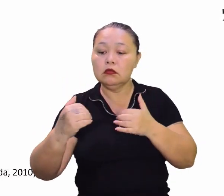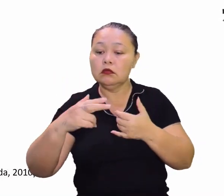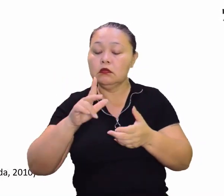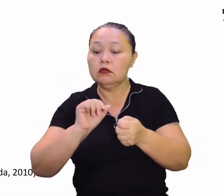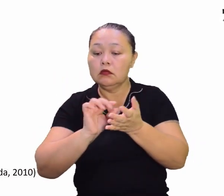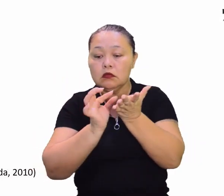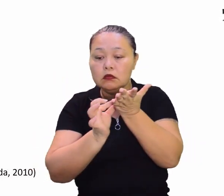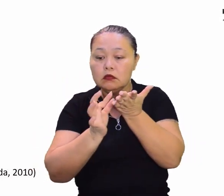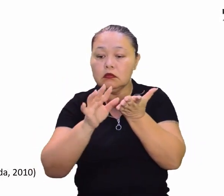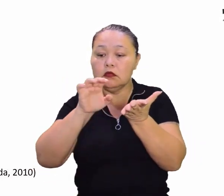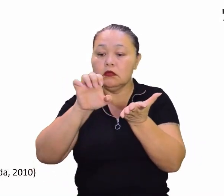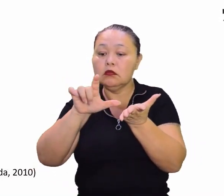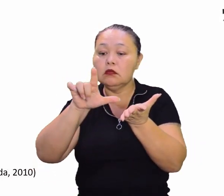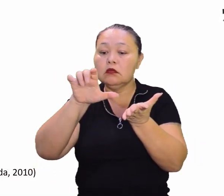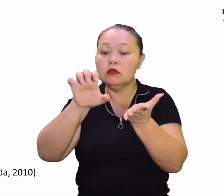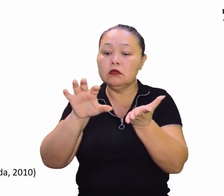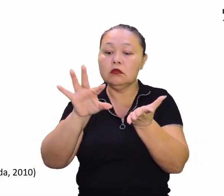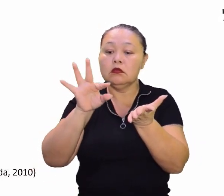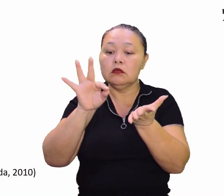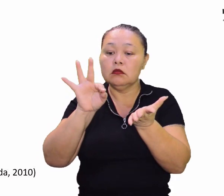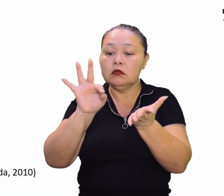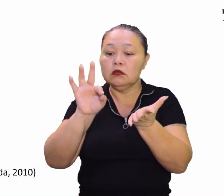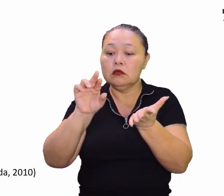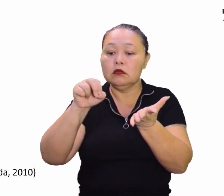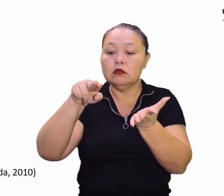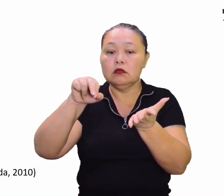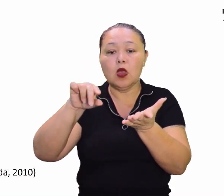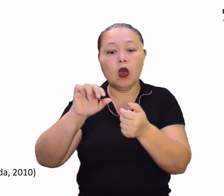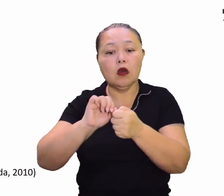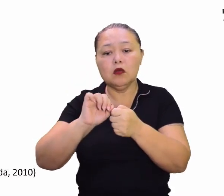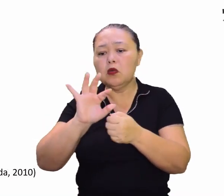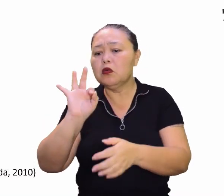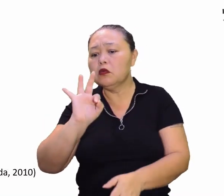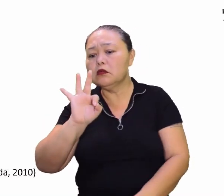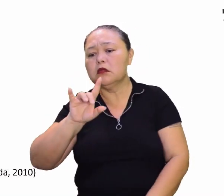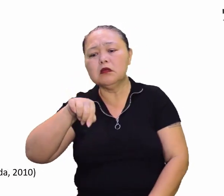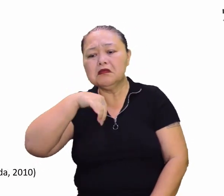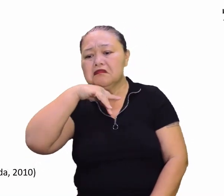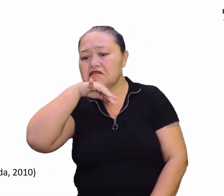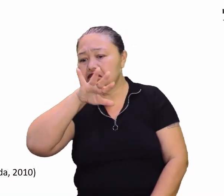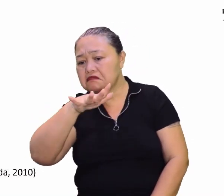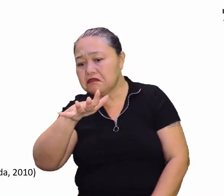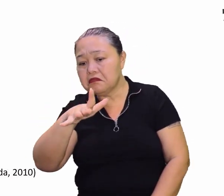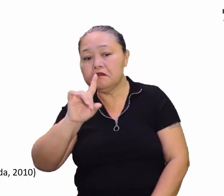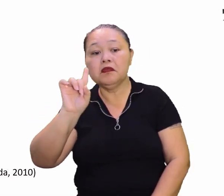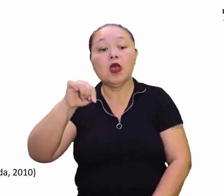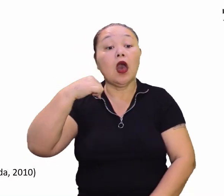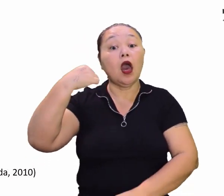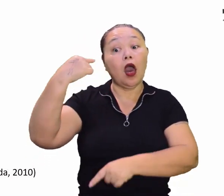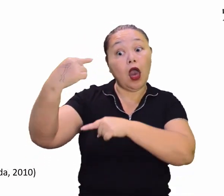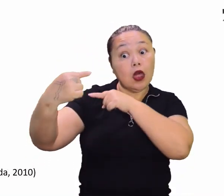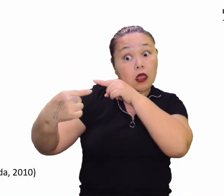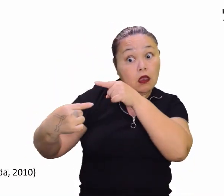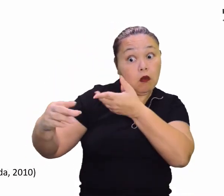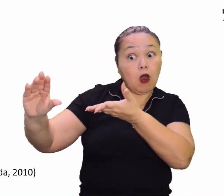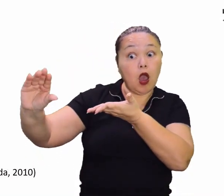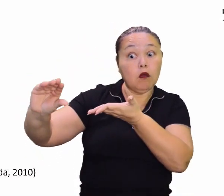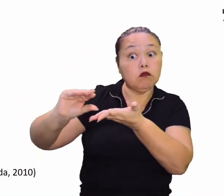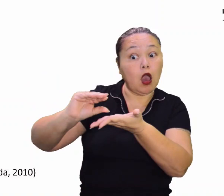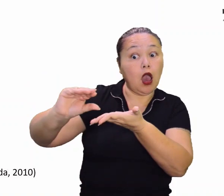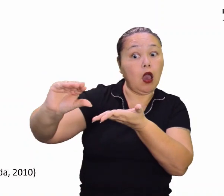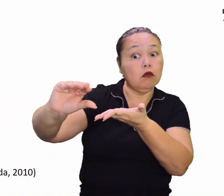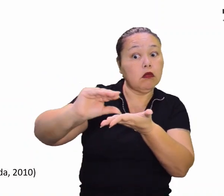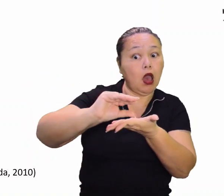e pequenos componentes eletrônicos sem muita qualidade. Mas depois, com a ampliação dos investimentos